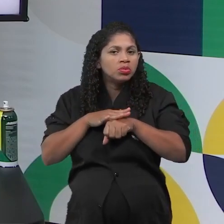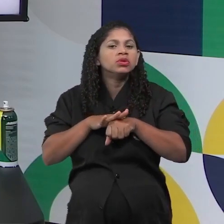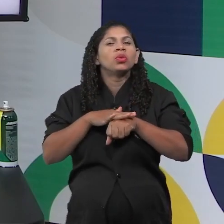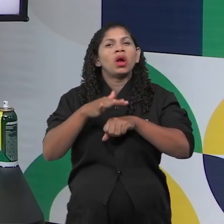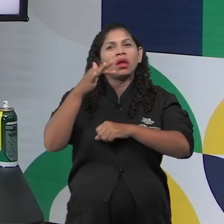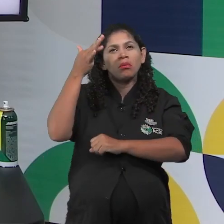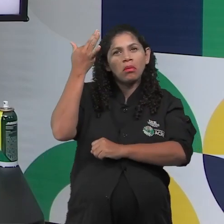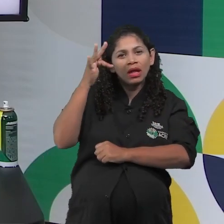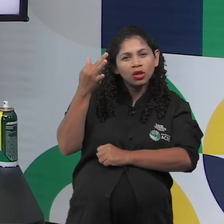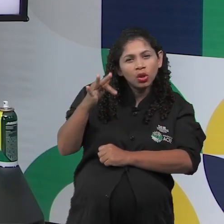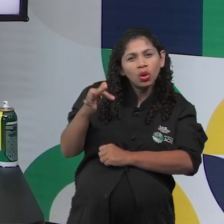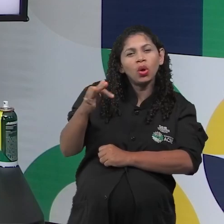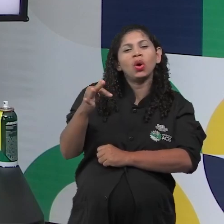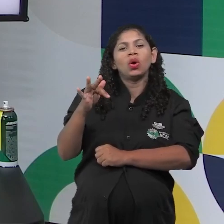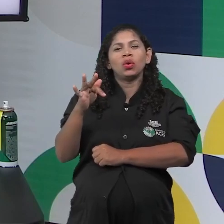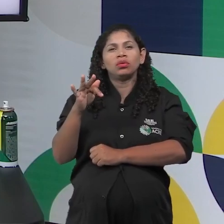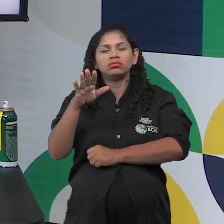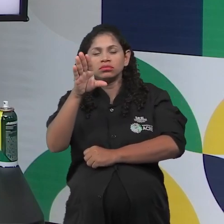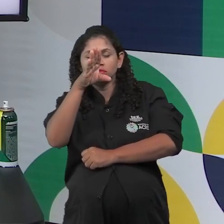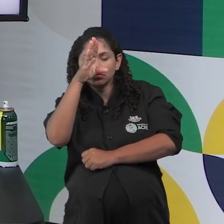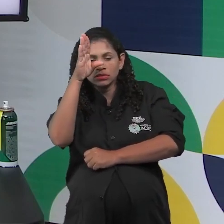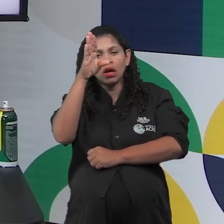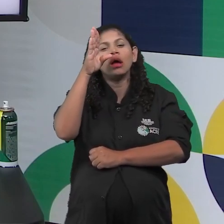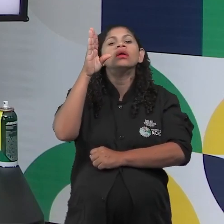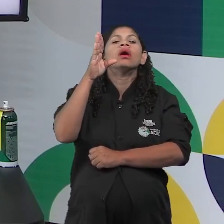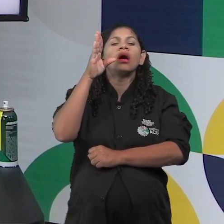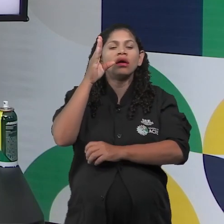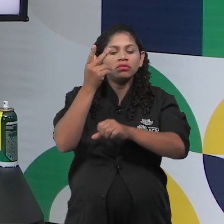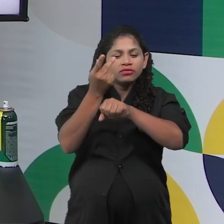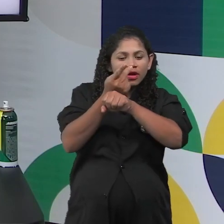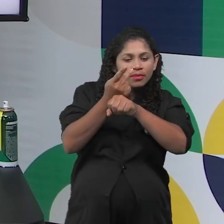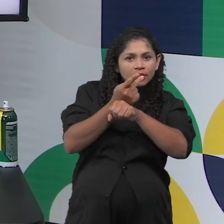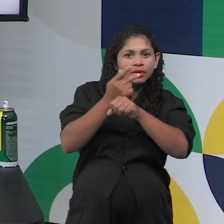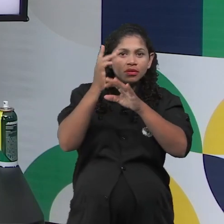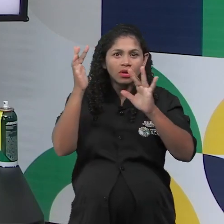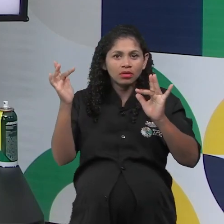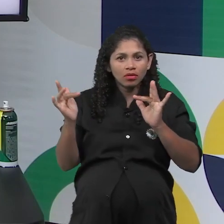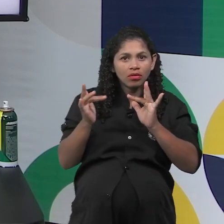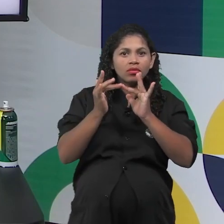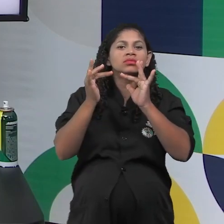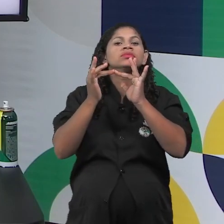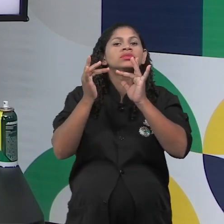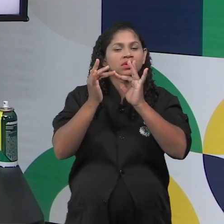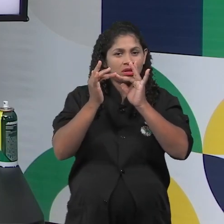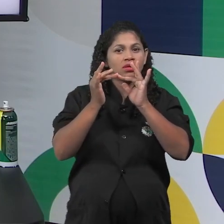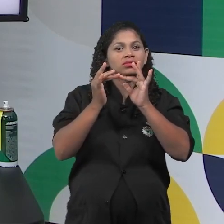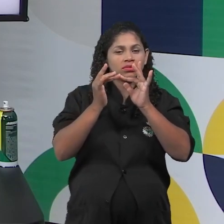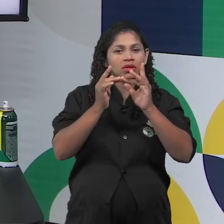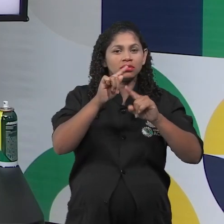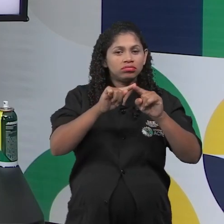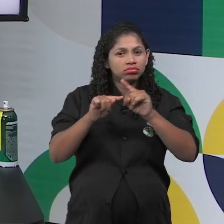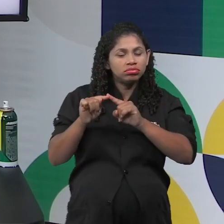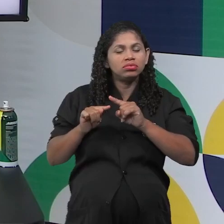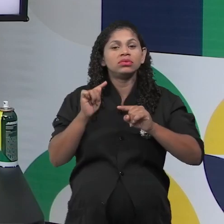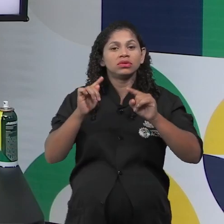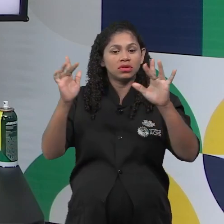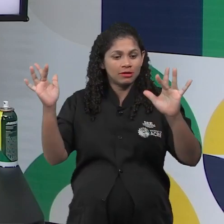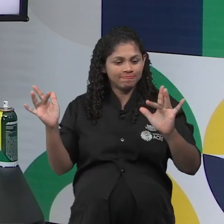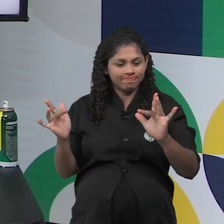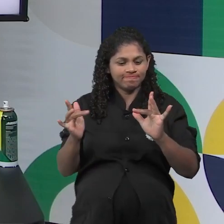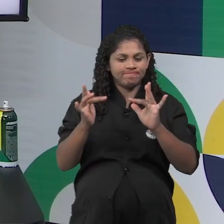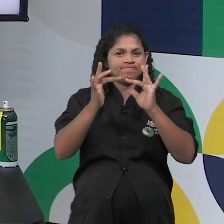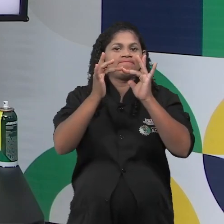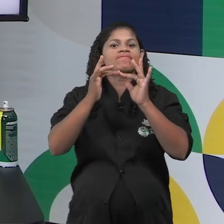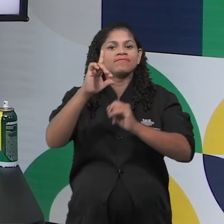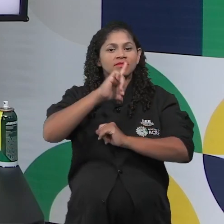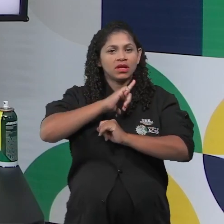dor. Se é um medicamento, por exemplo, para náusea, ele vai procurar ali os receptores para náusea. E a partir do momento que ele se liga a esse receptor, ele vai